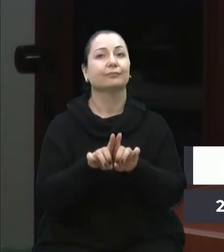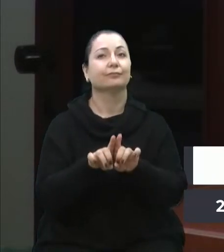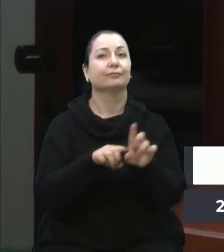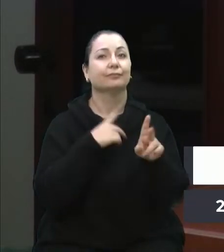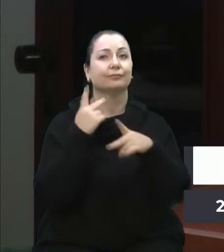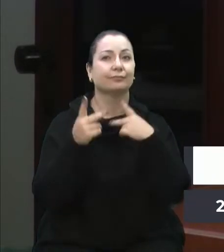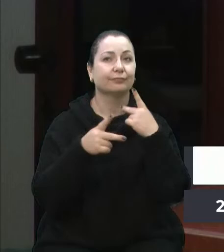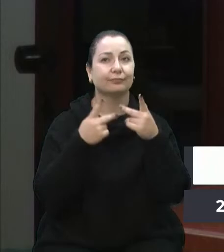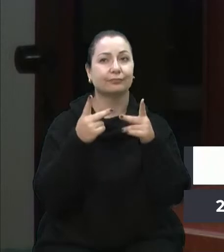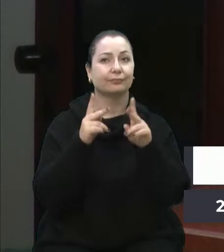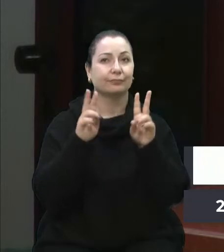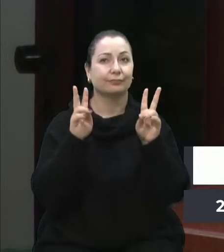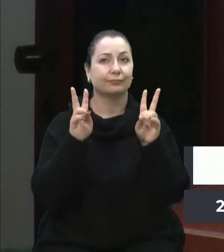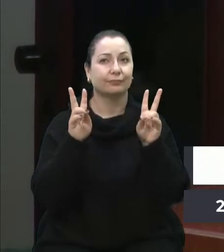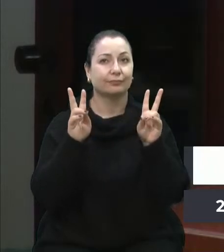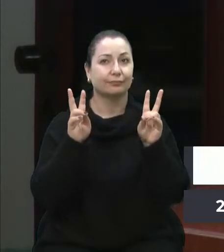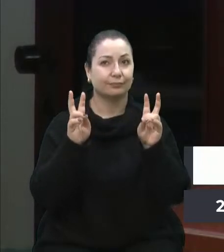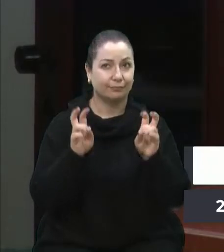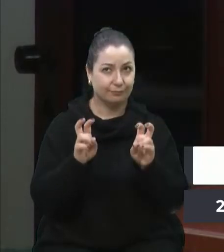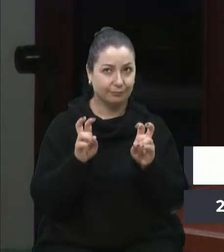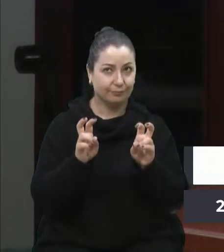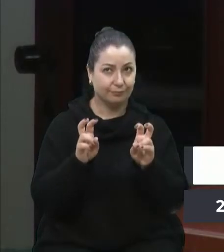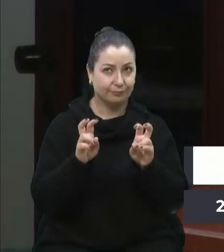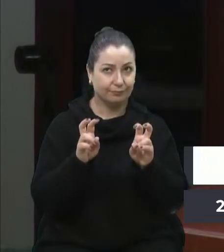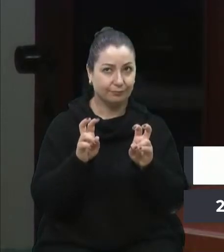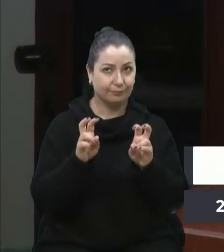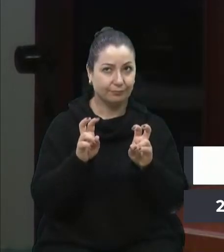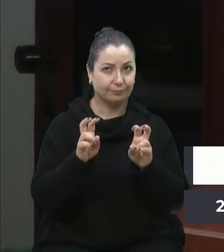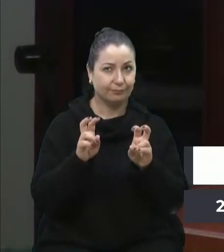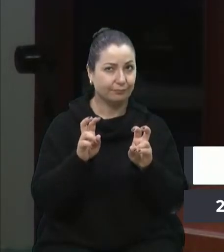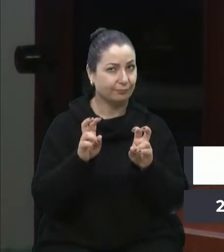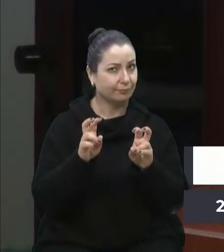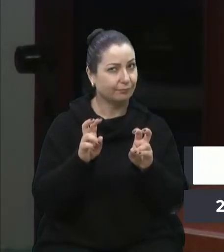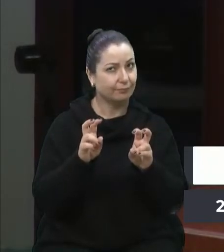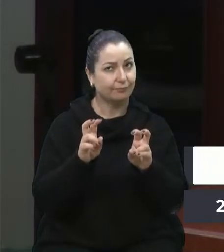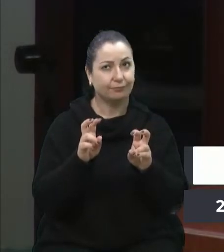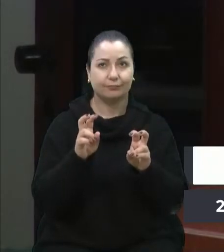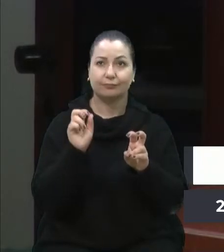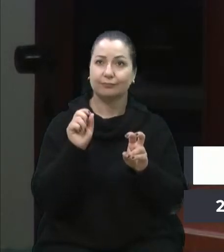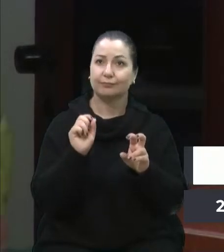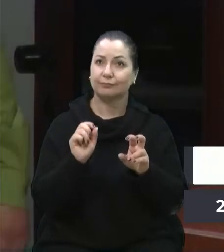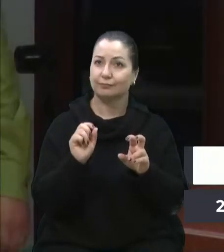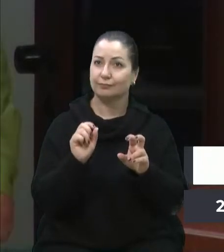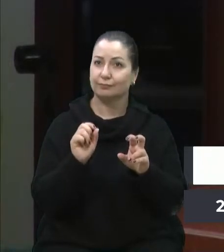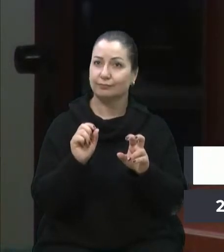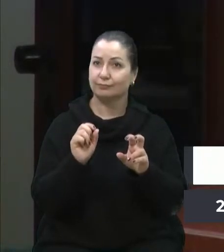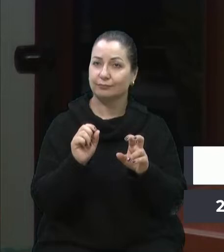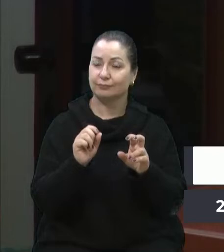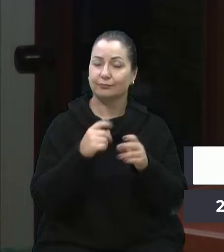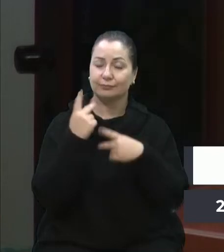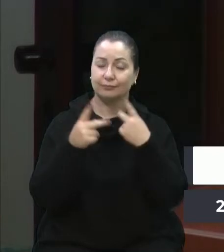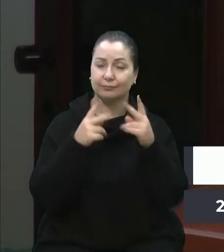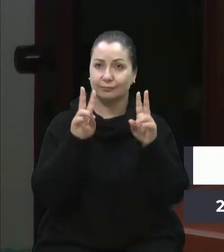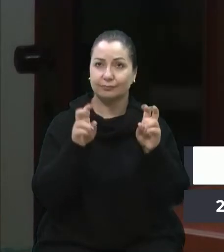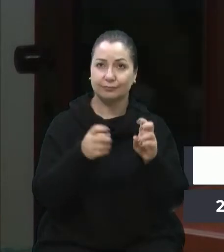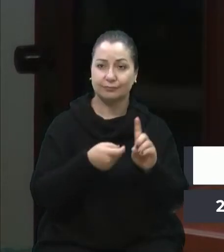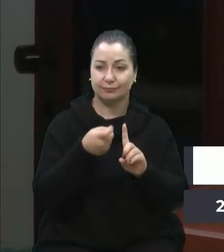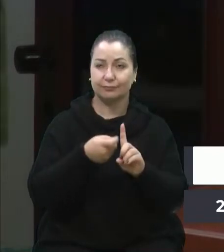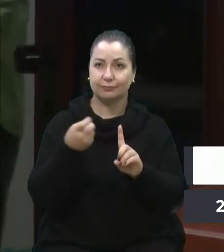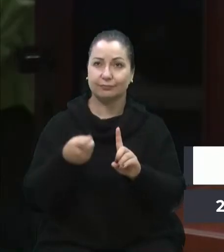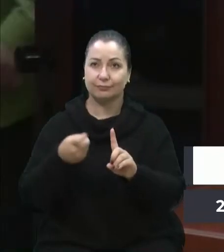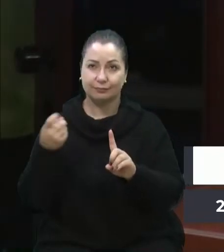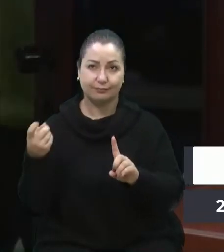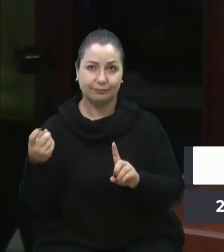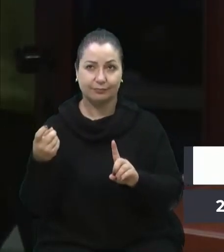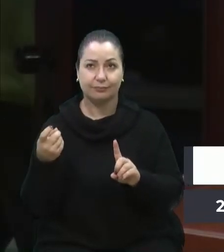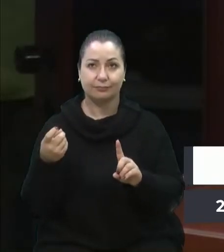se vislumbrando de respeito e não se alumiando transgressão. Ocorre que dito parcelamento, nos expressos termos, lavras